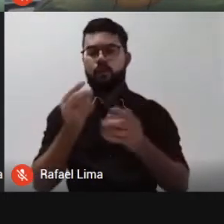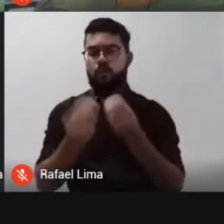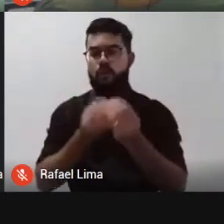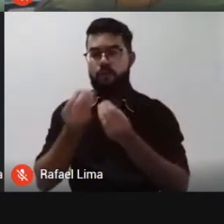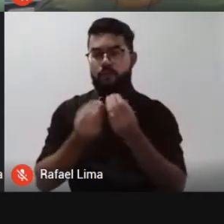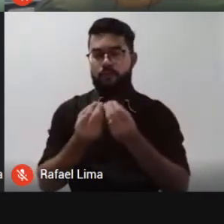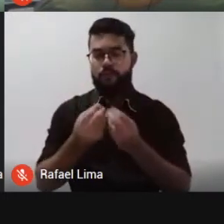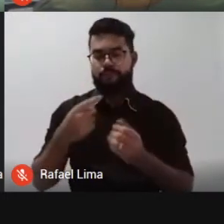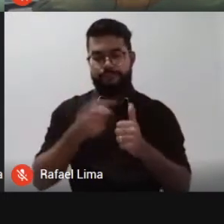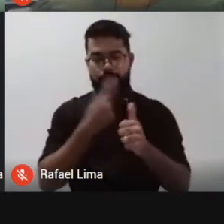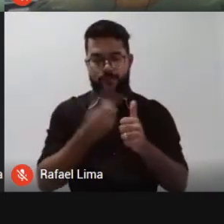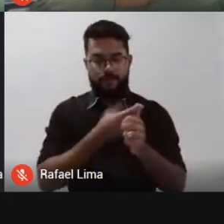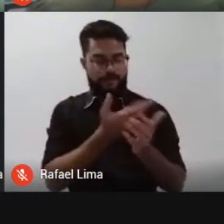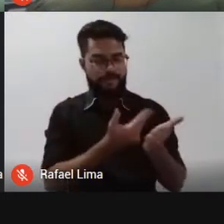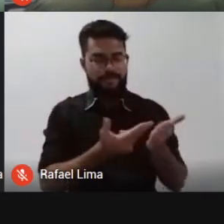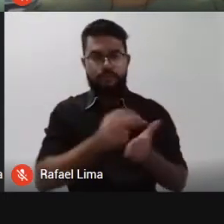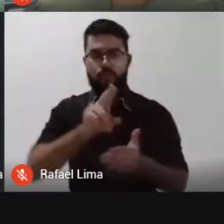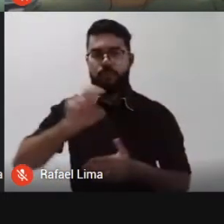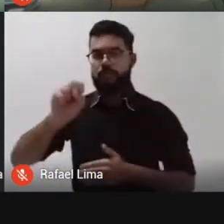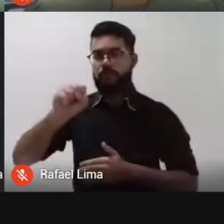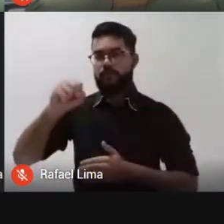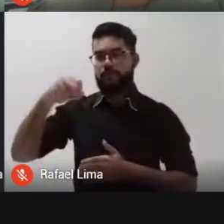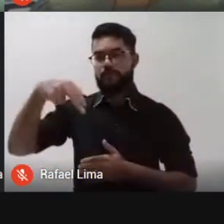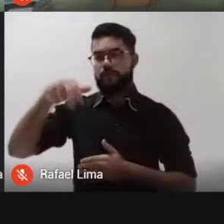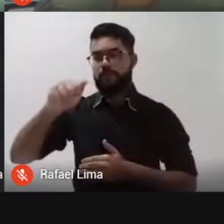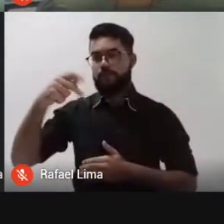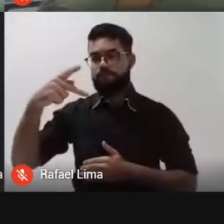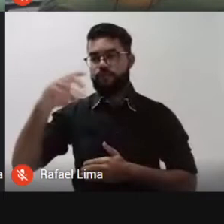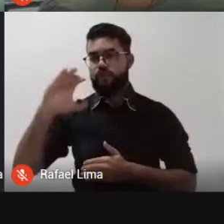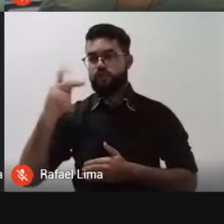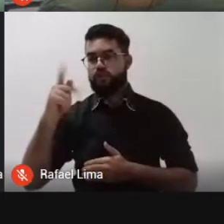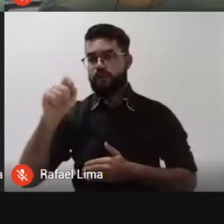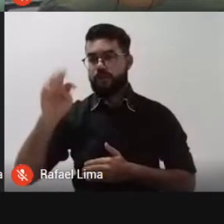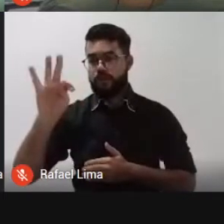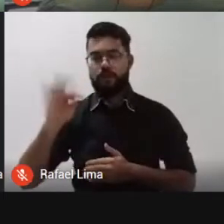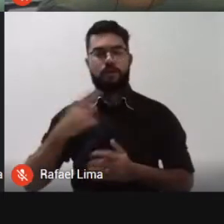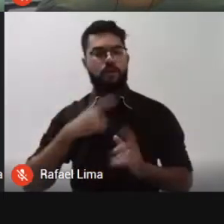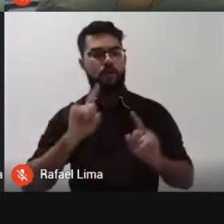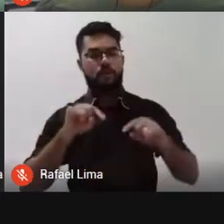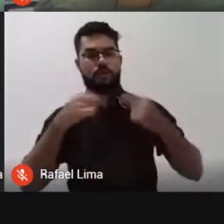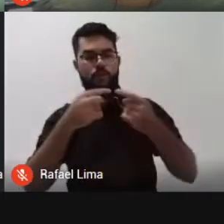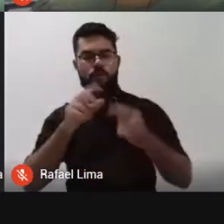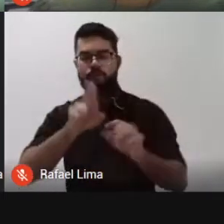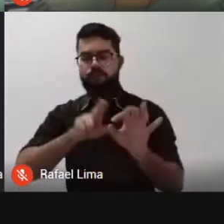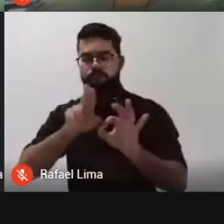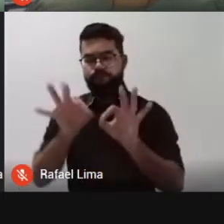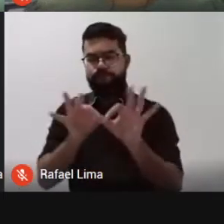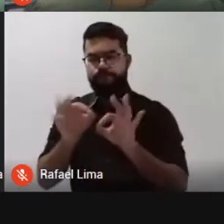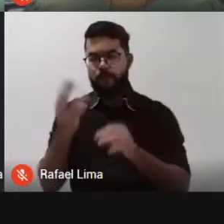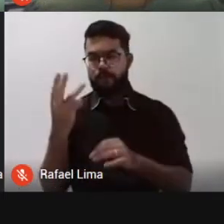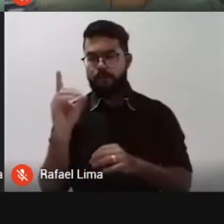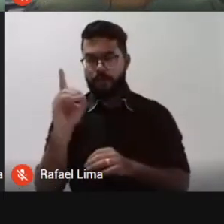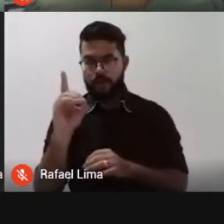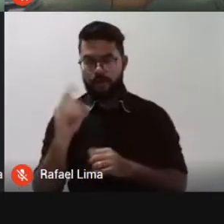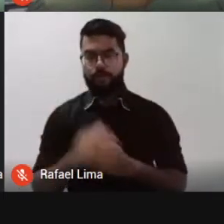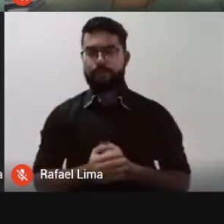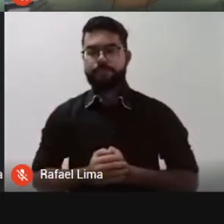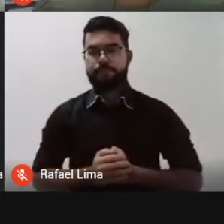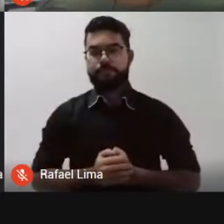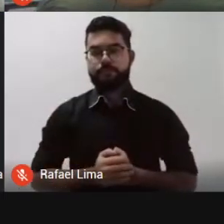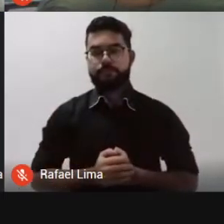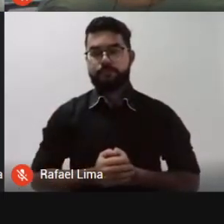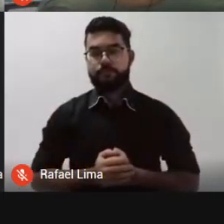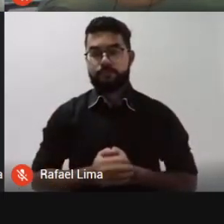do SketchUp, e ela teve o objetivo justamente de gerar esses desenhos 2D a partir da modelagem 3D. Nessa